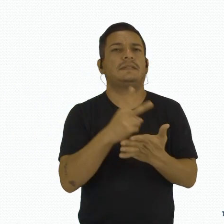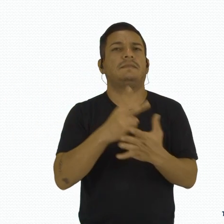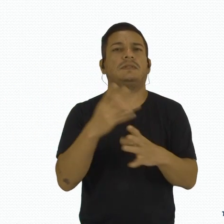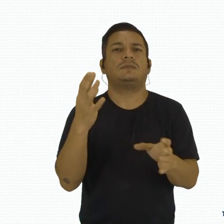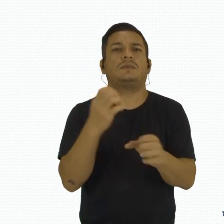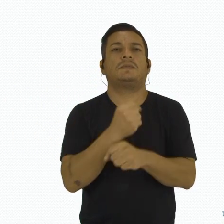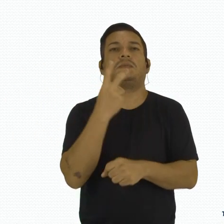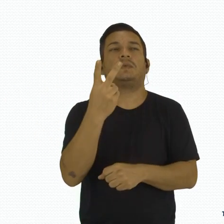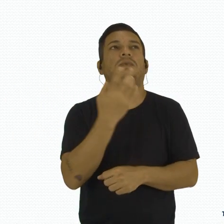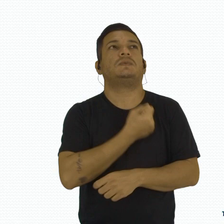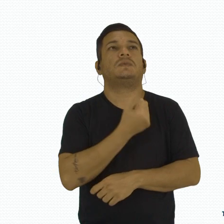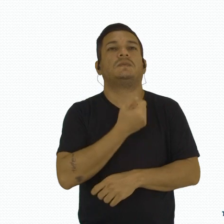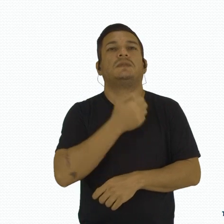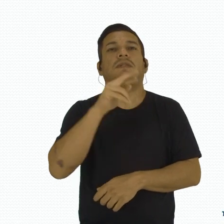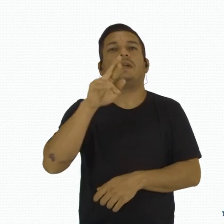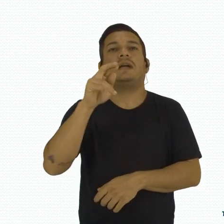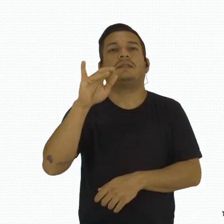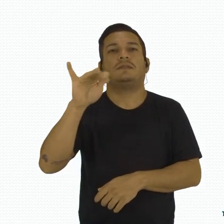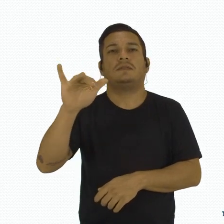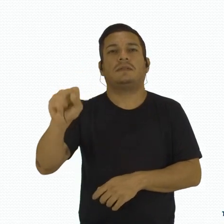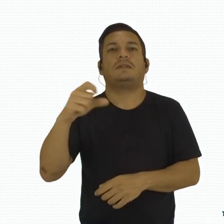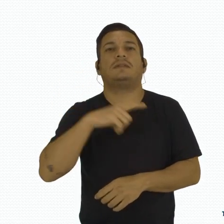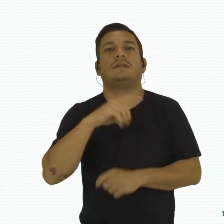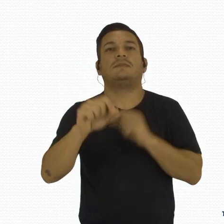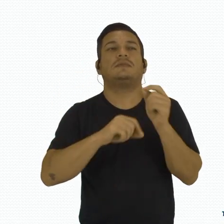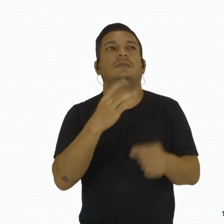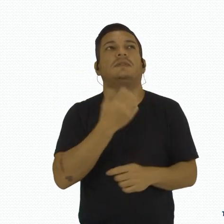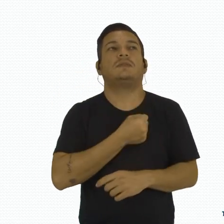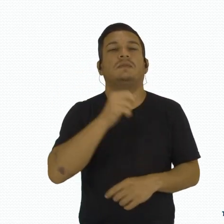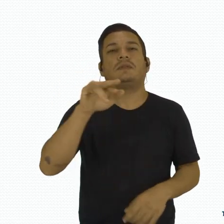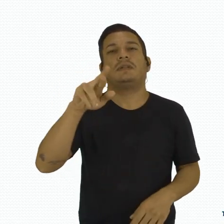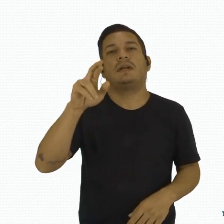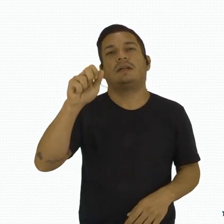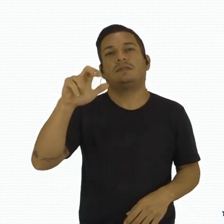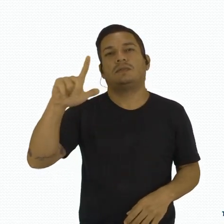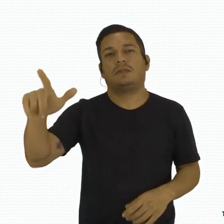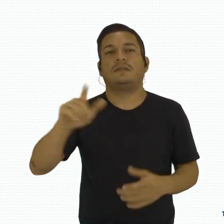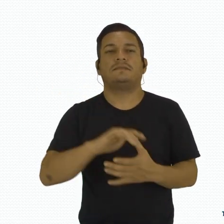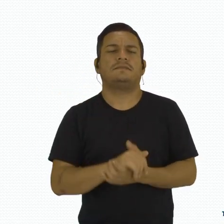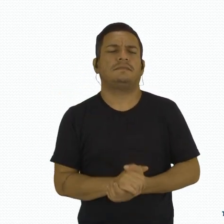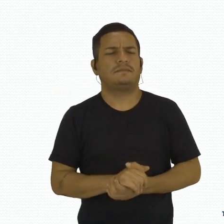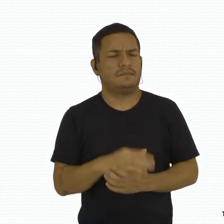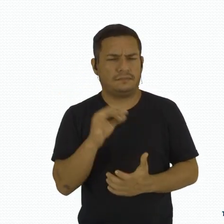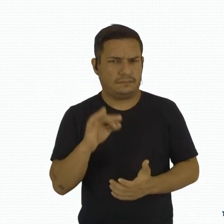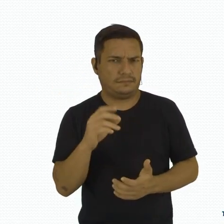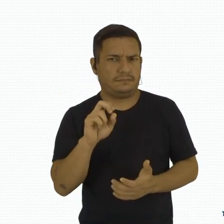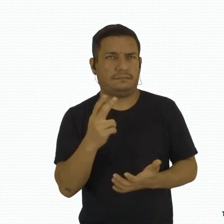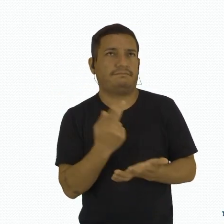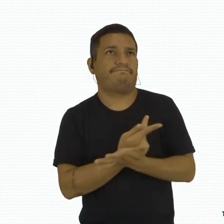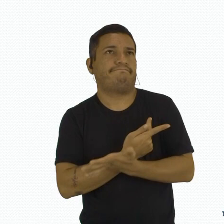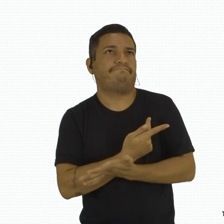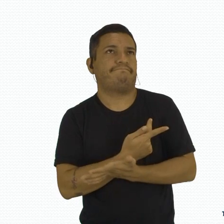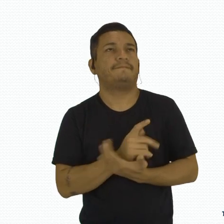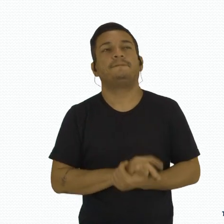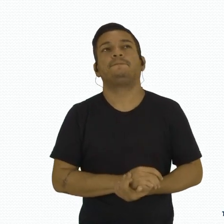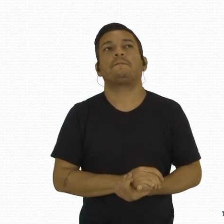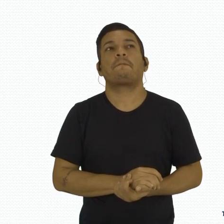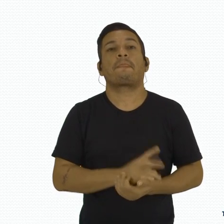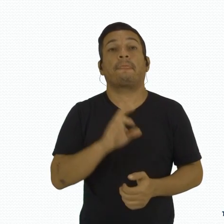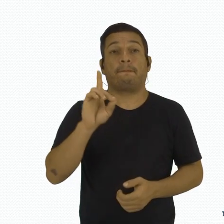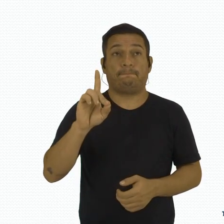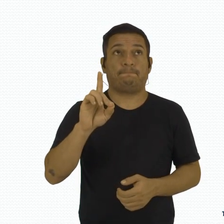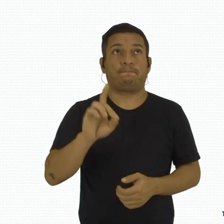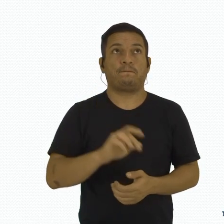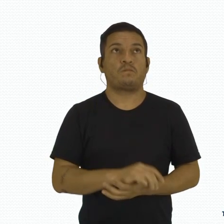que somamos dois números irracionais, obtemos um número irracional? Será que essa afirmação é correta? Vamos para o item D